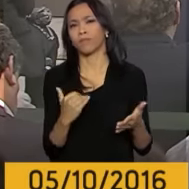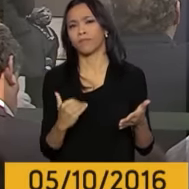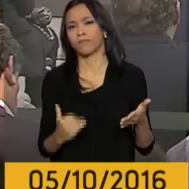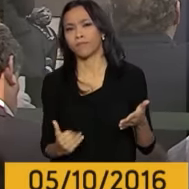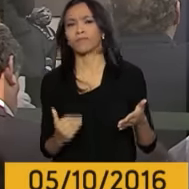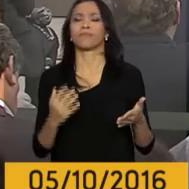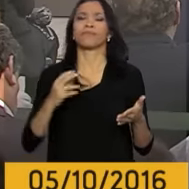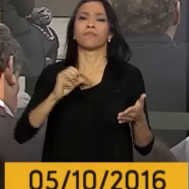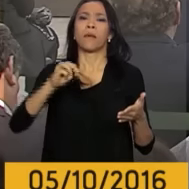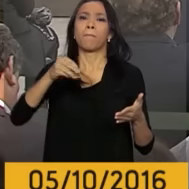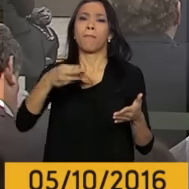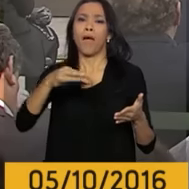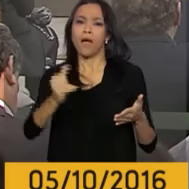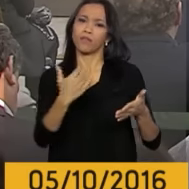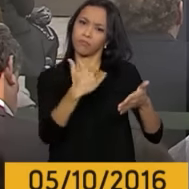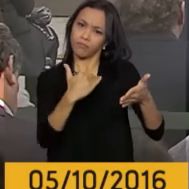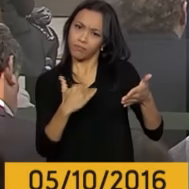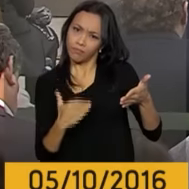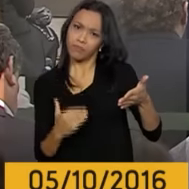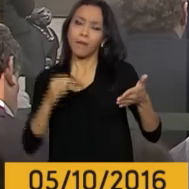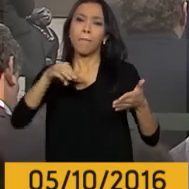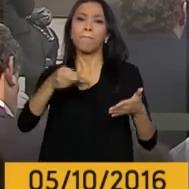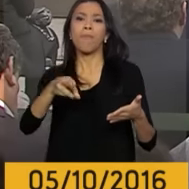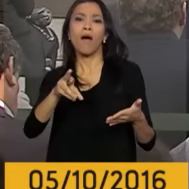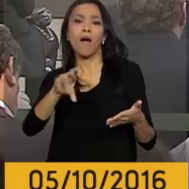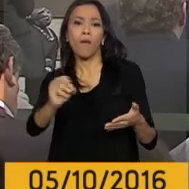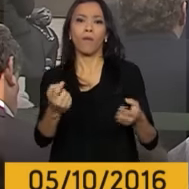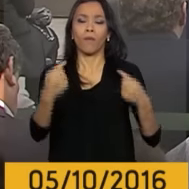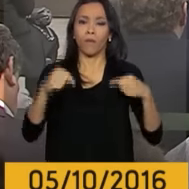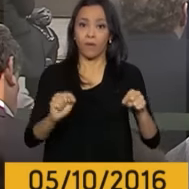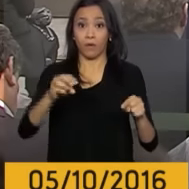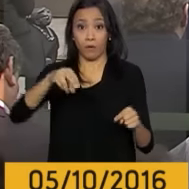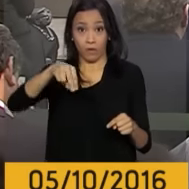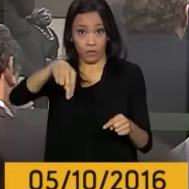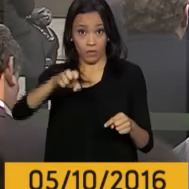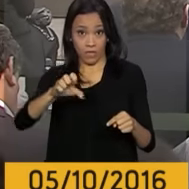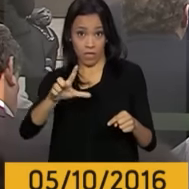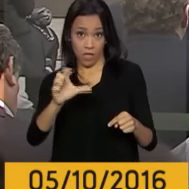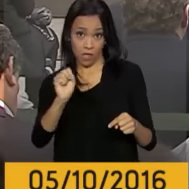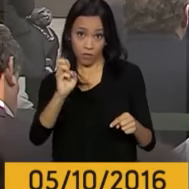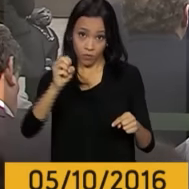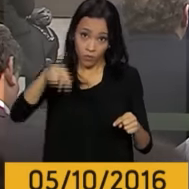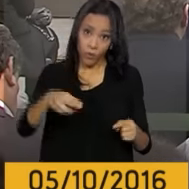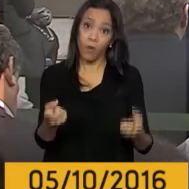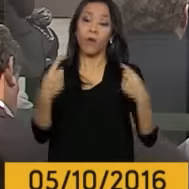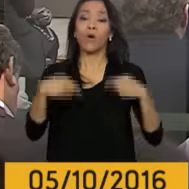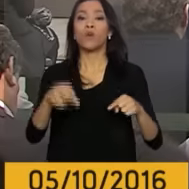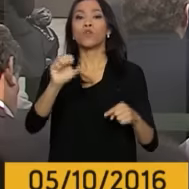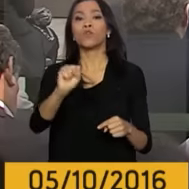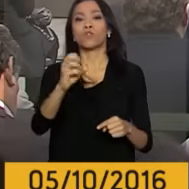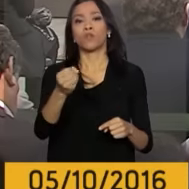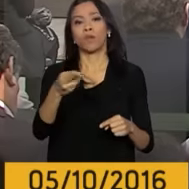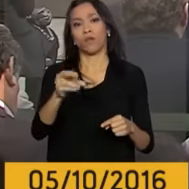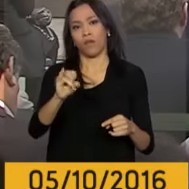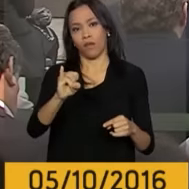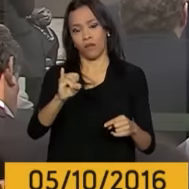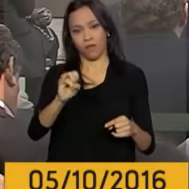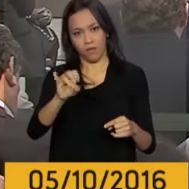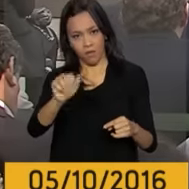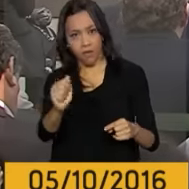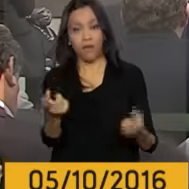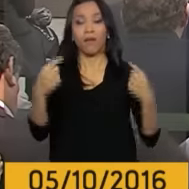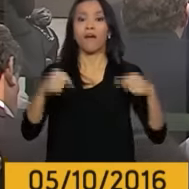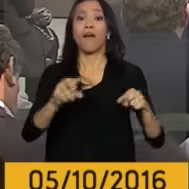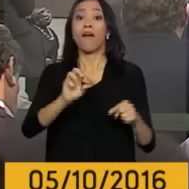Márcio Marinho, Marinha Raup, Mauro Pereira, Miguel Lombardi, Nelson Marqueselli, Soraya Santos,